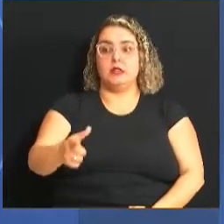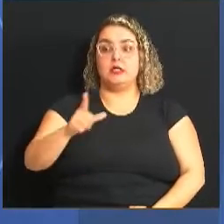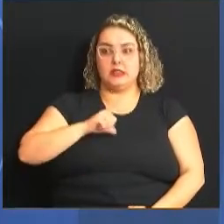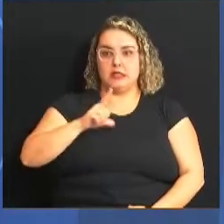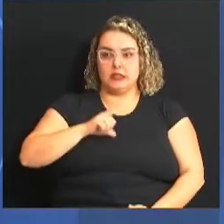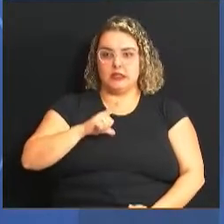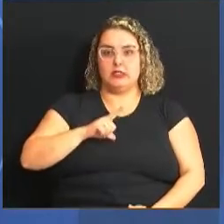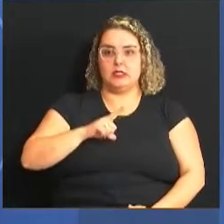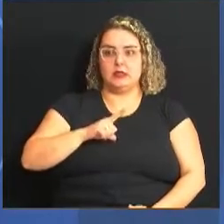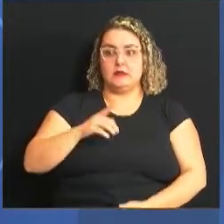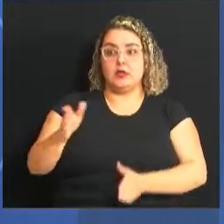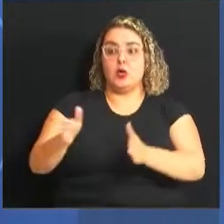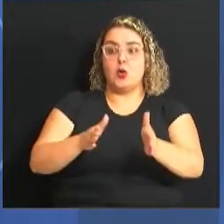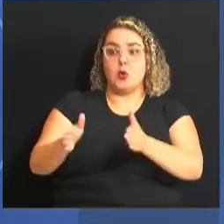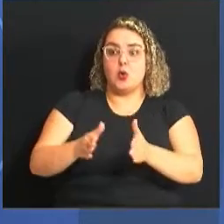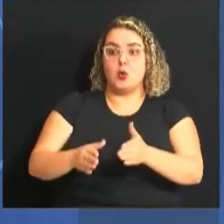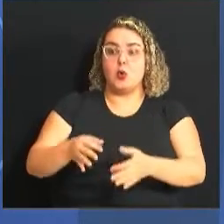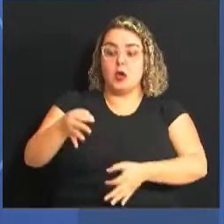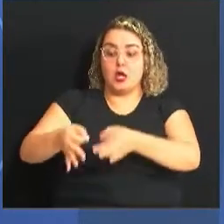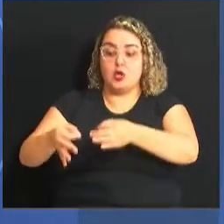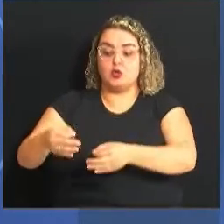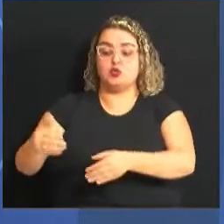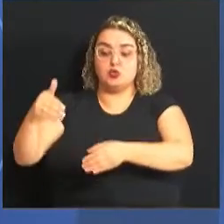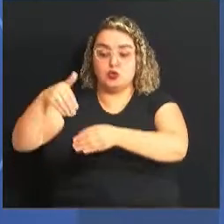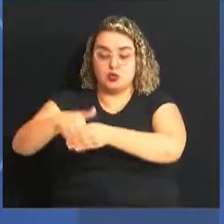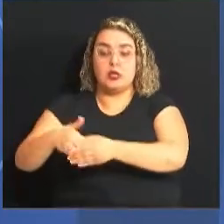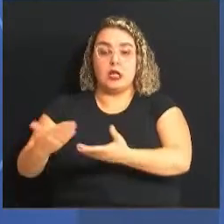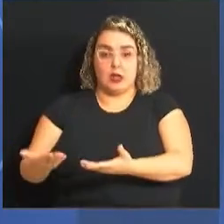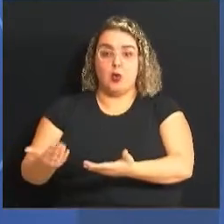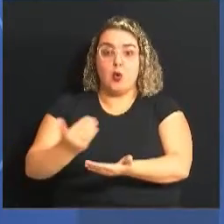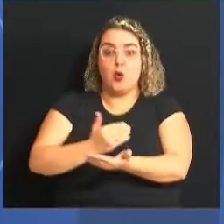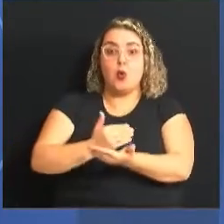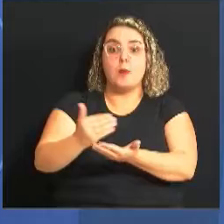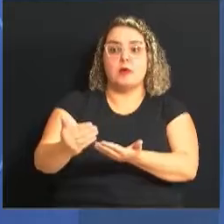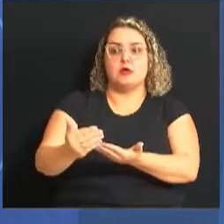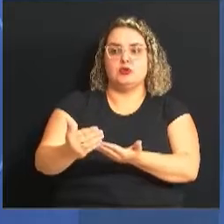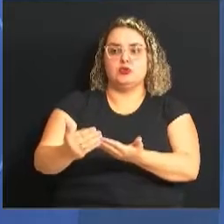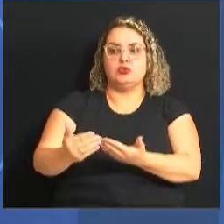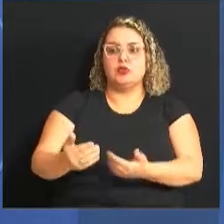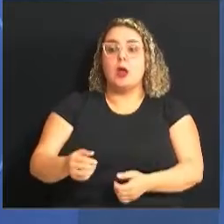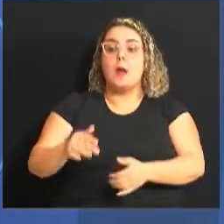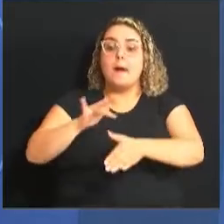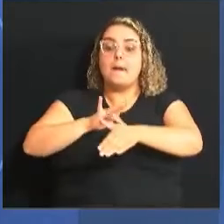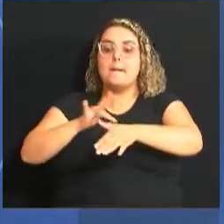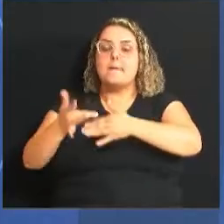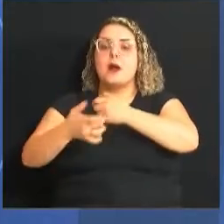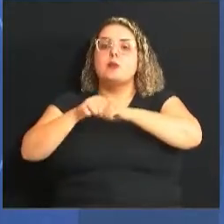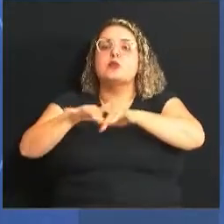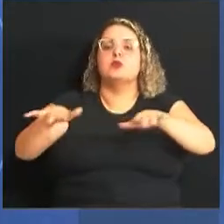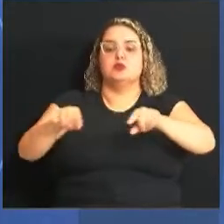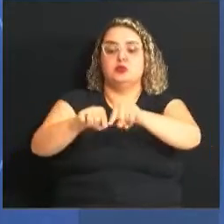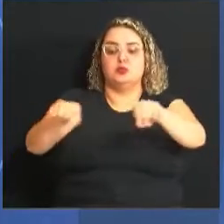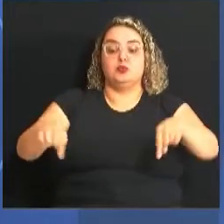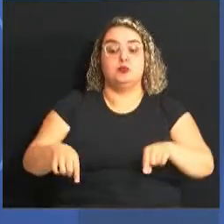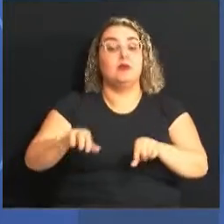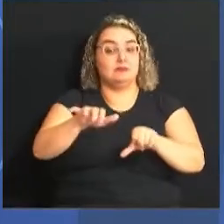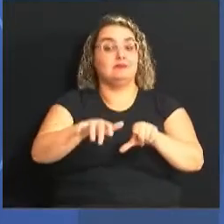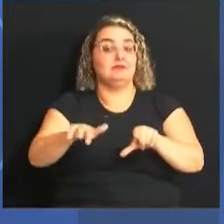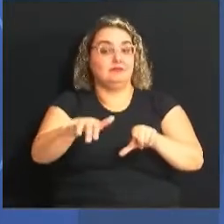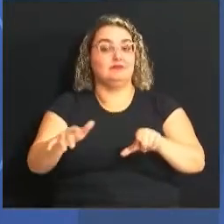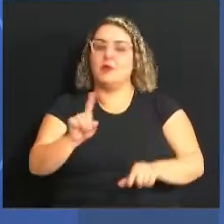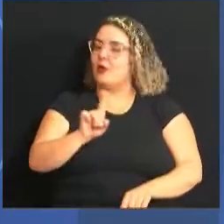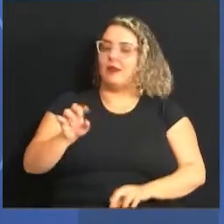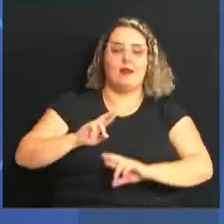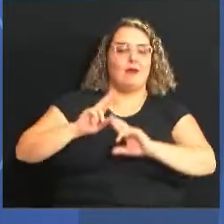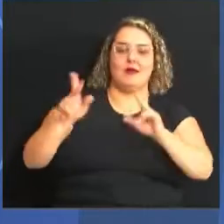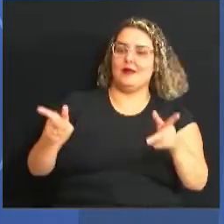essa fase em que a Justiça Eleitoral iniciou o processo de geração de mídias para as urnas eletrônicas, o que não é diferente